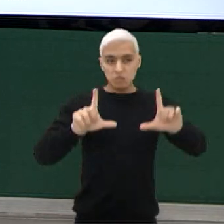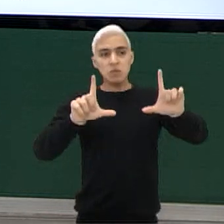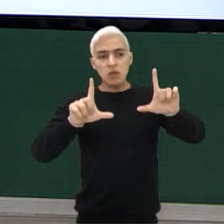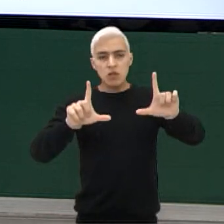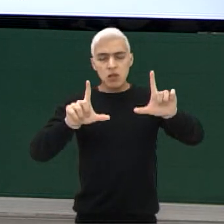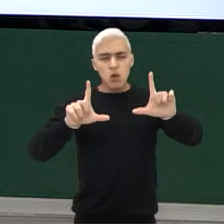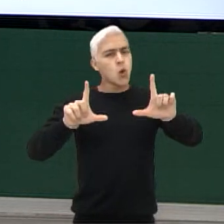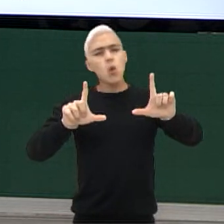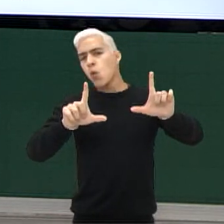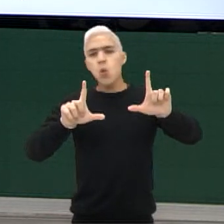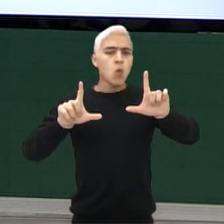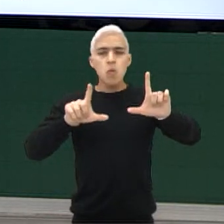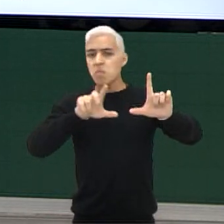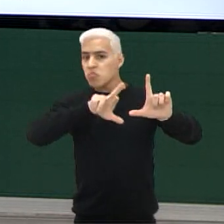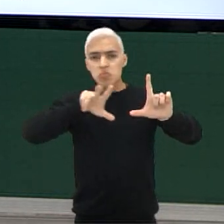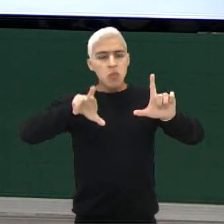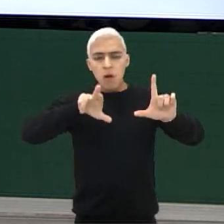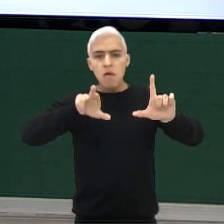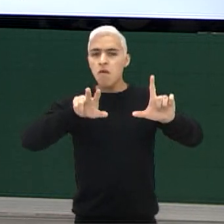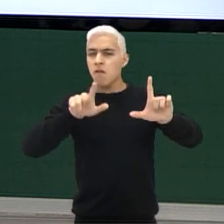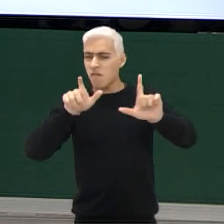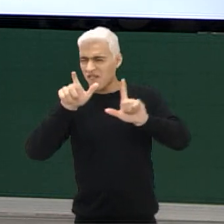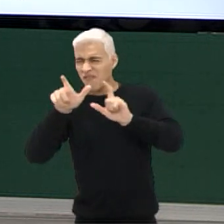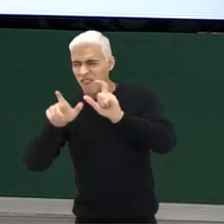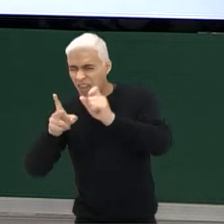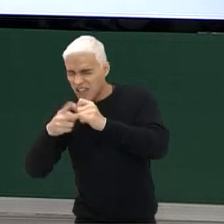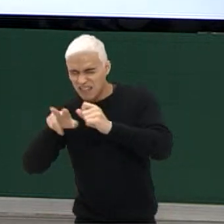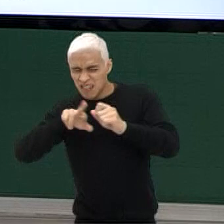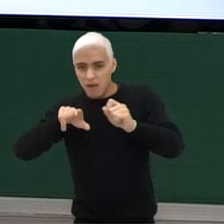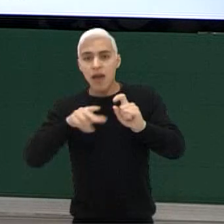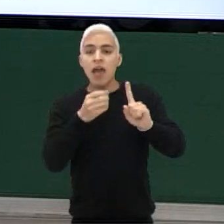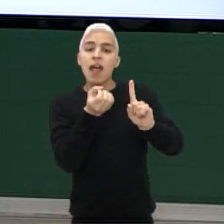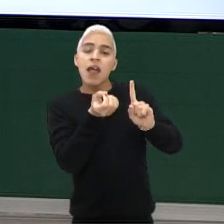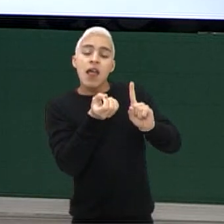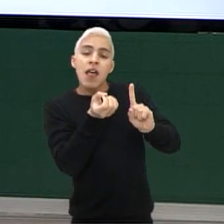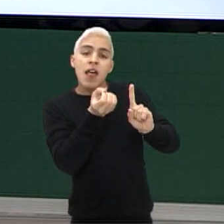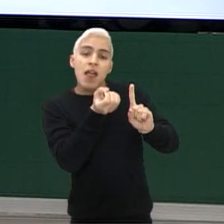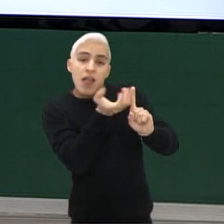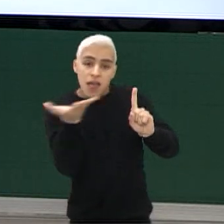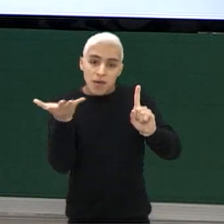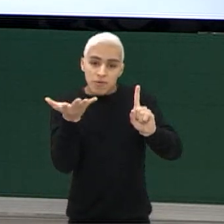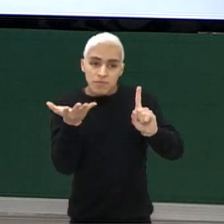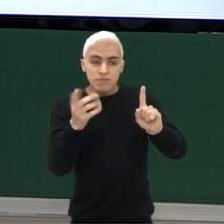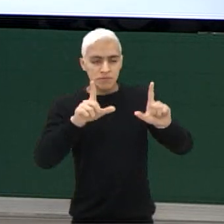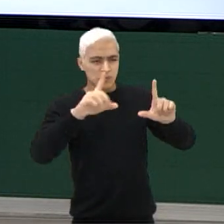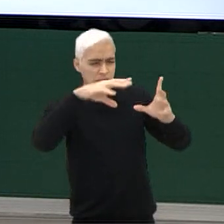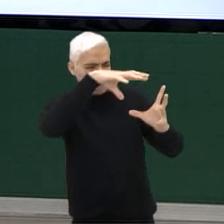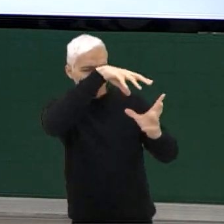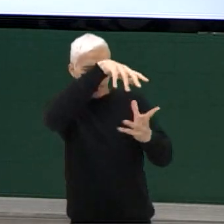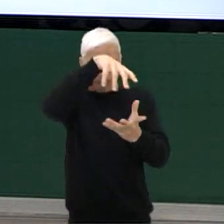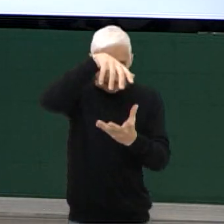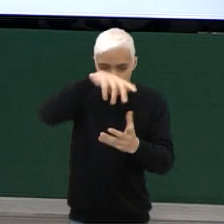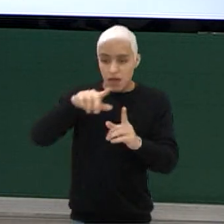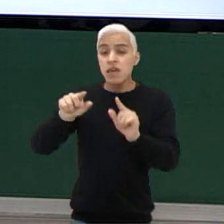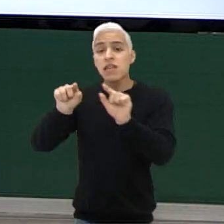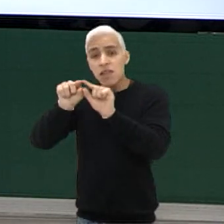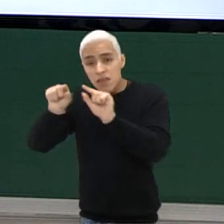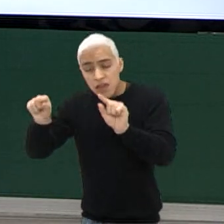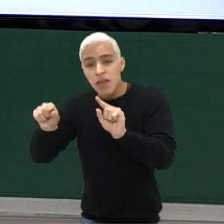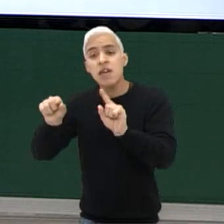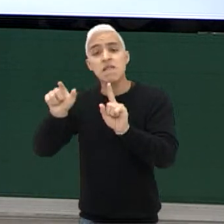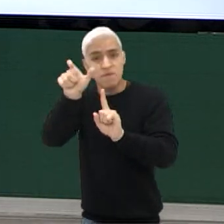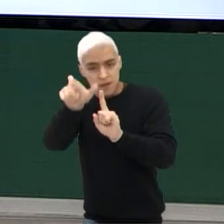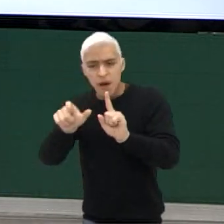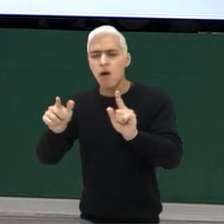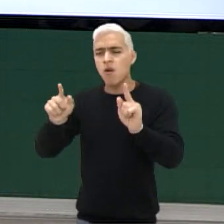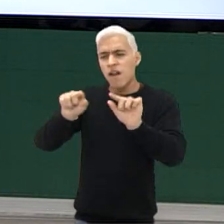verbal. Tenho ali o planeta Terra. Aqui eu tenho o texto verbal. Plante árvores,